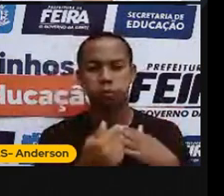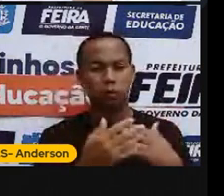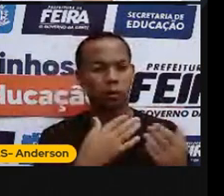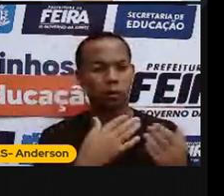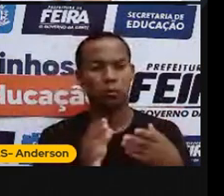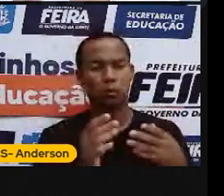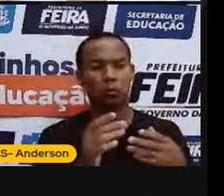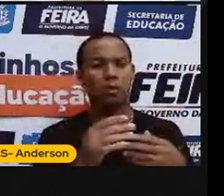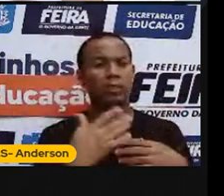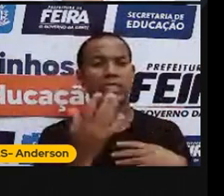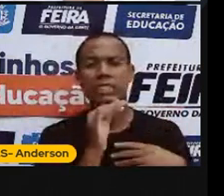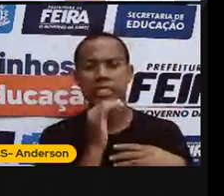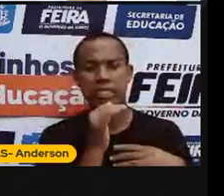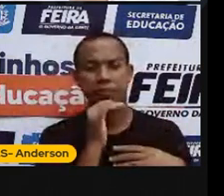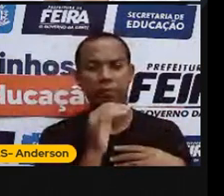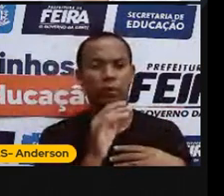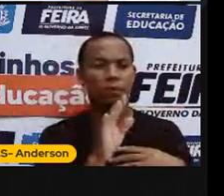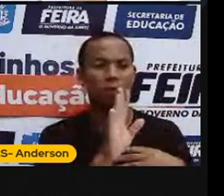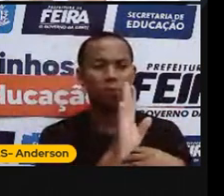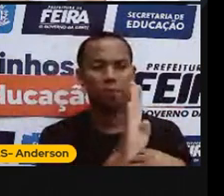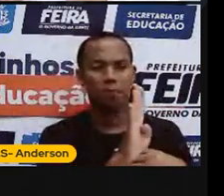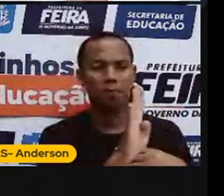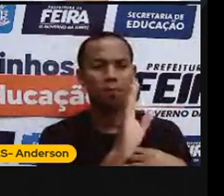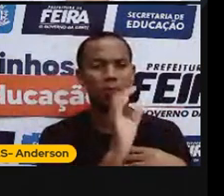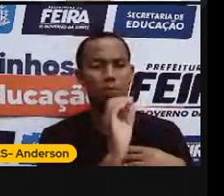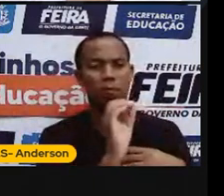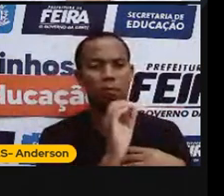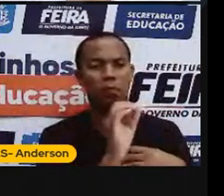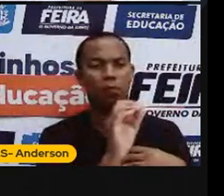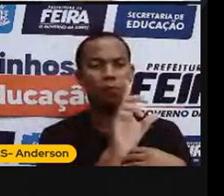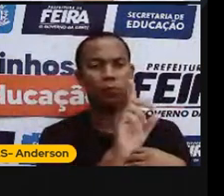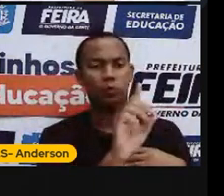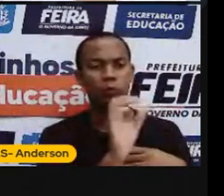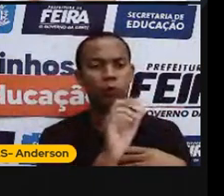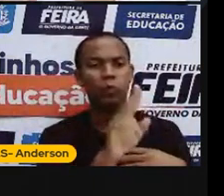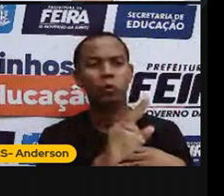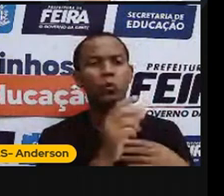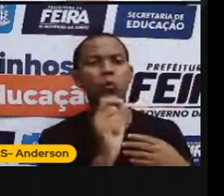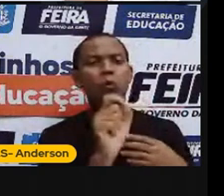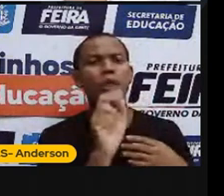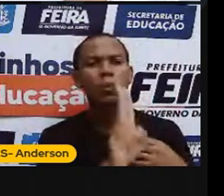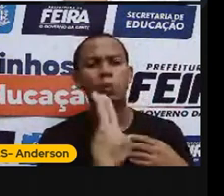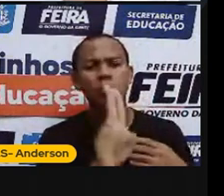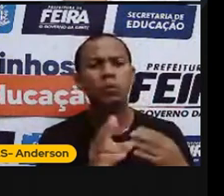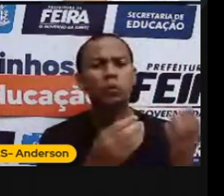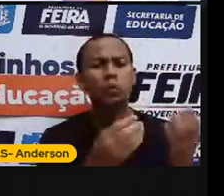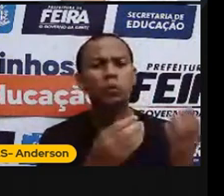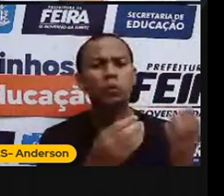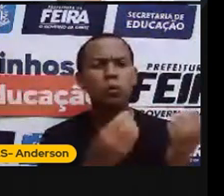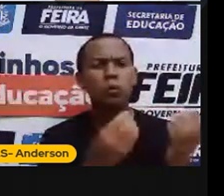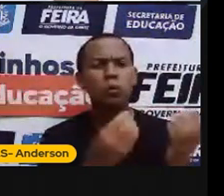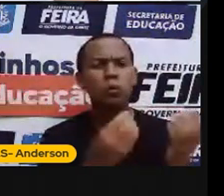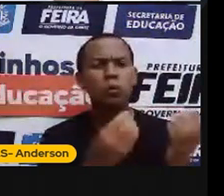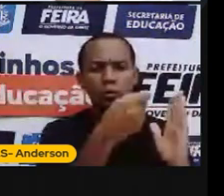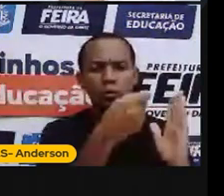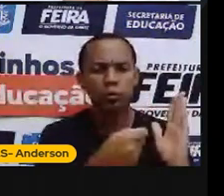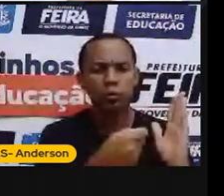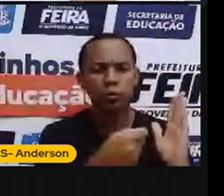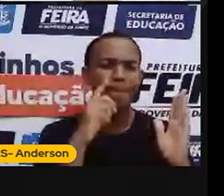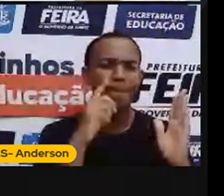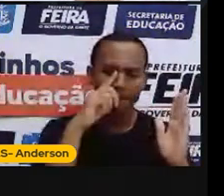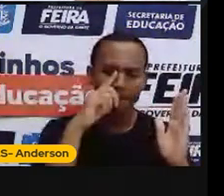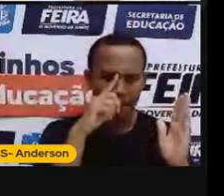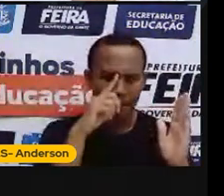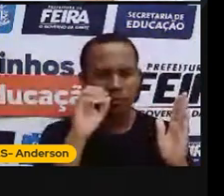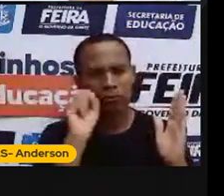boldo serve? Aí eu vou colocar. Como ela pode ser usada? Aí eu vou colocar. Riscos que podem apresentar à saúde. Se eu